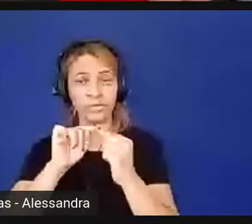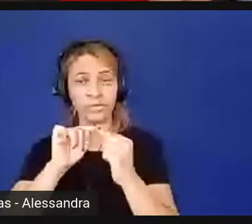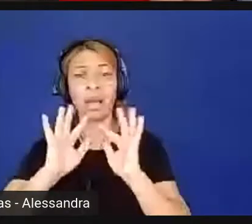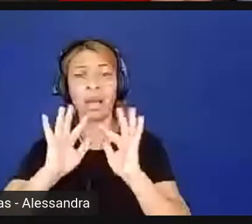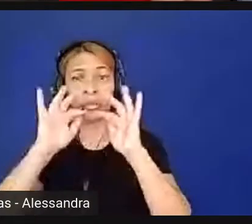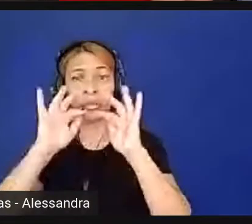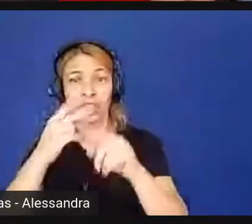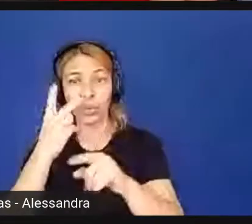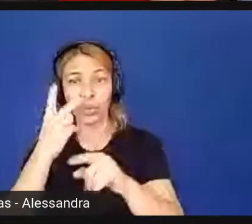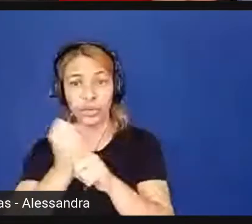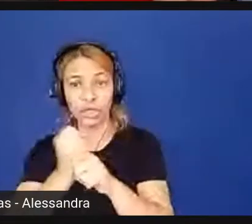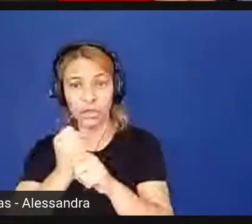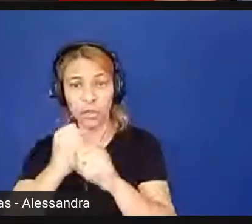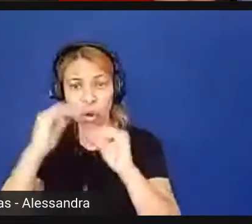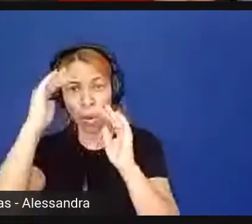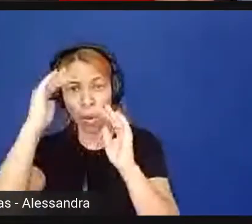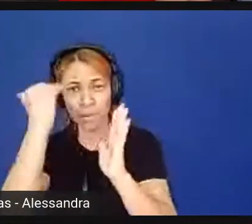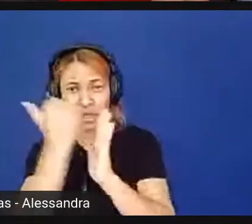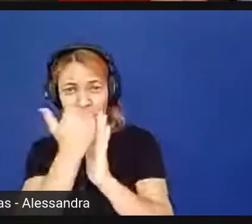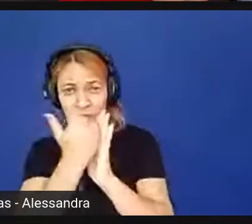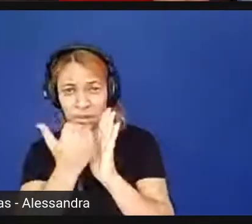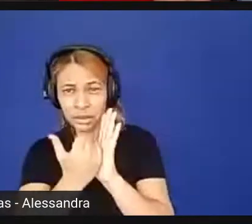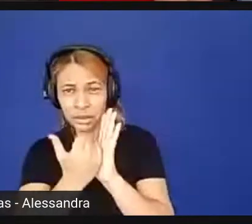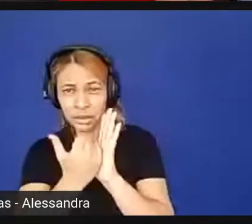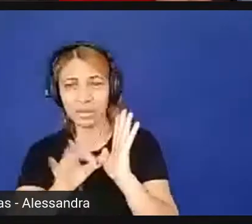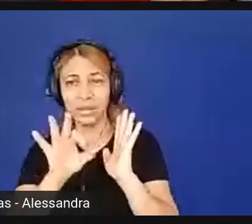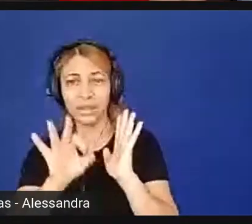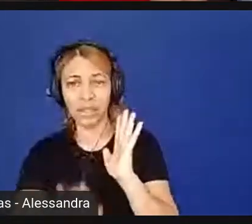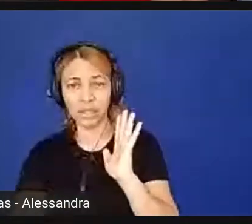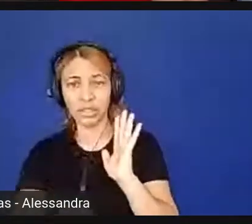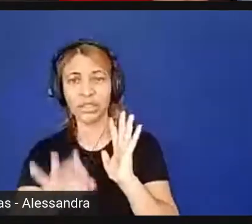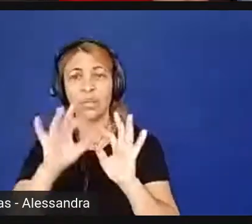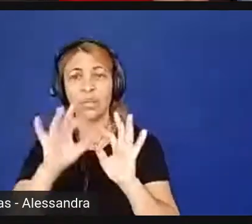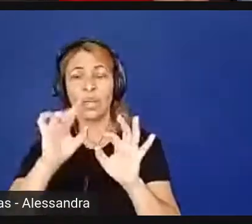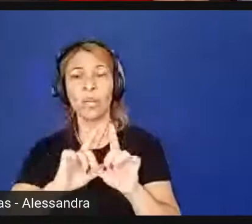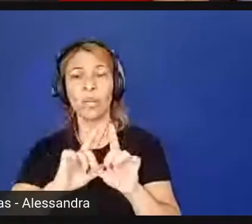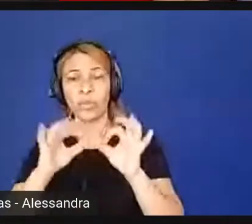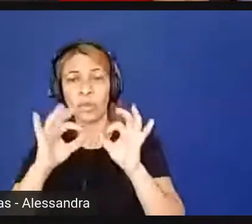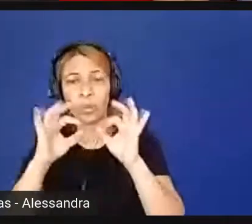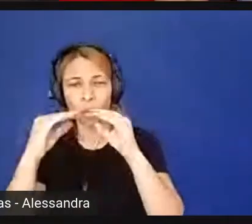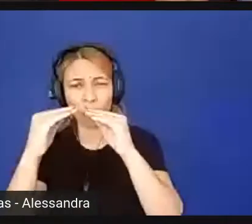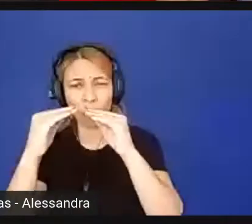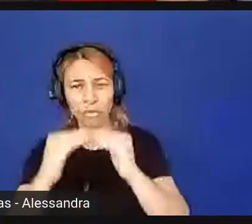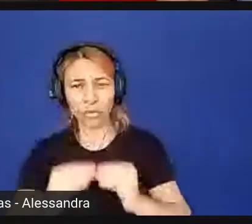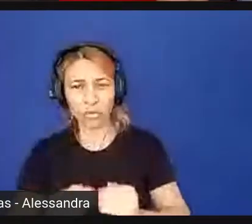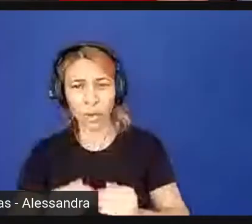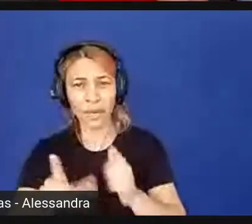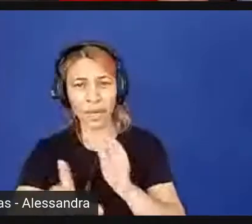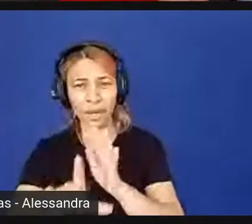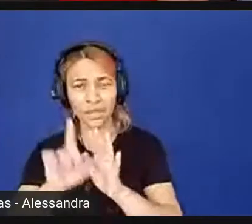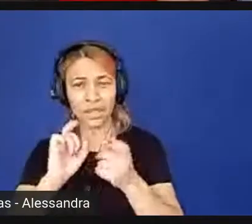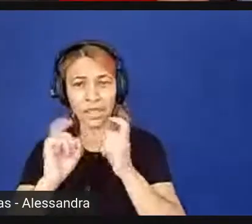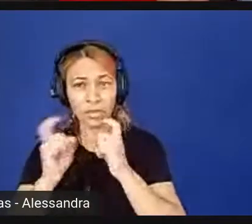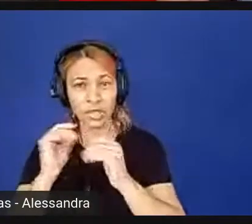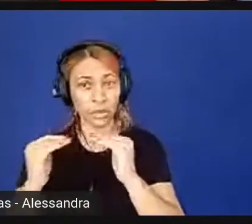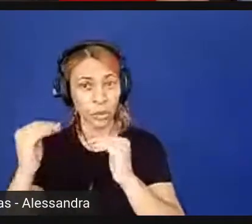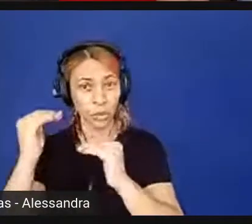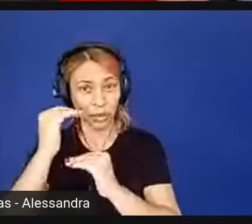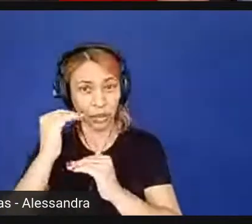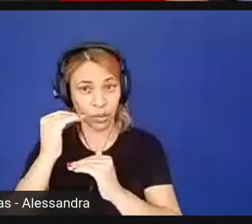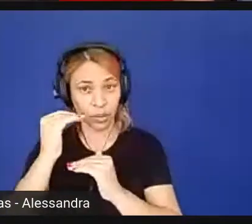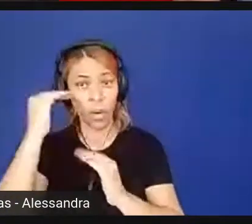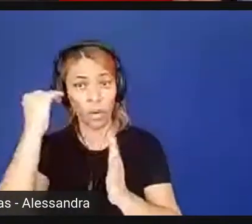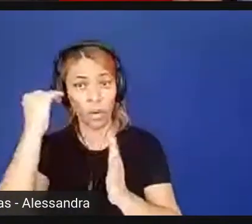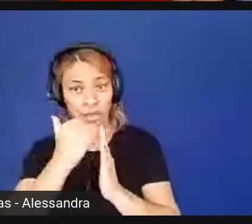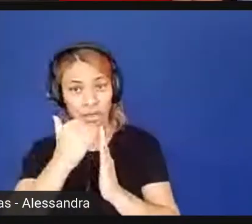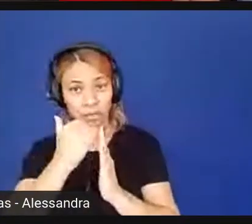dizer, foram obedecidos as indicações do órgão político, conforme os indicadores da administração superior? Se Boa. sim, por